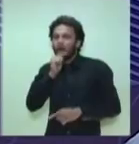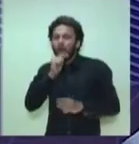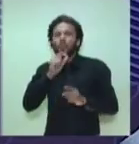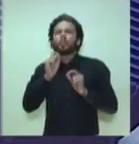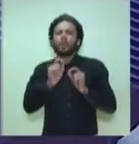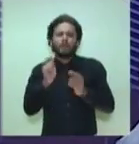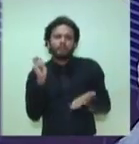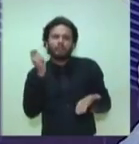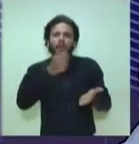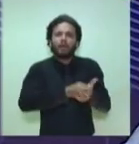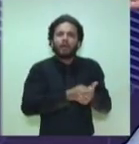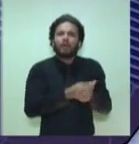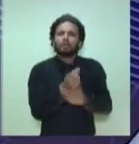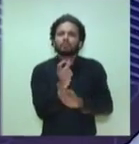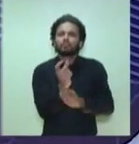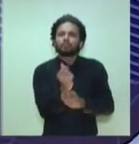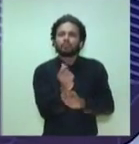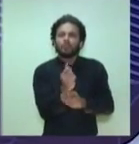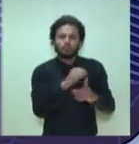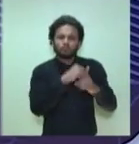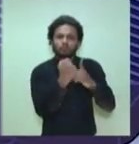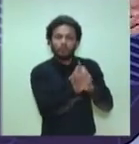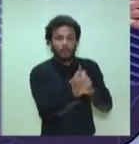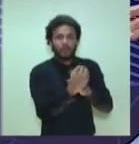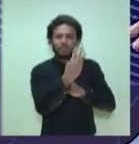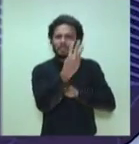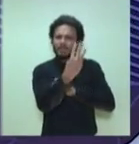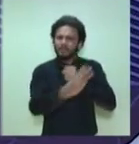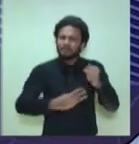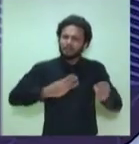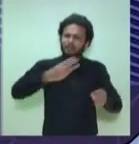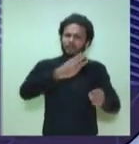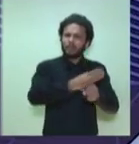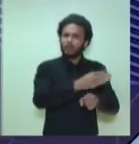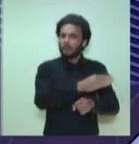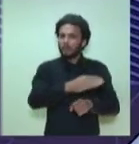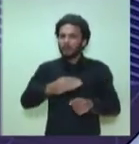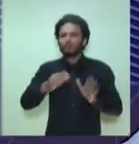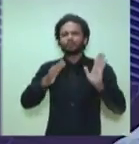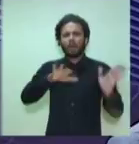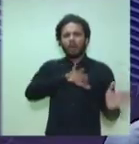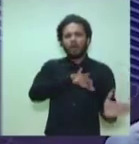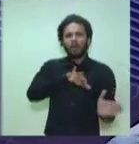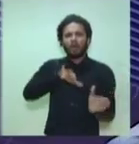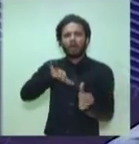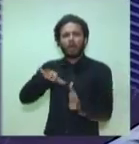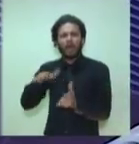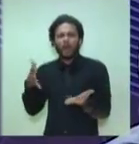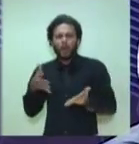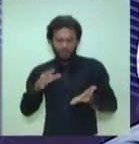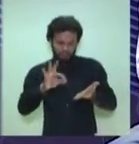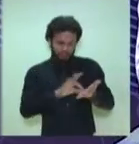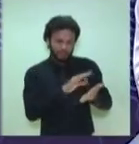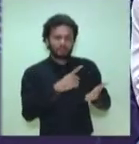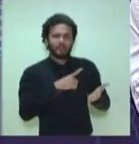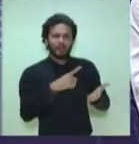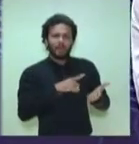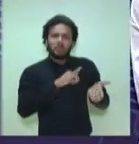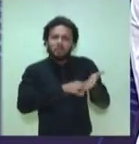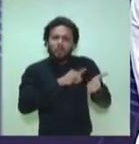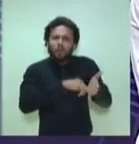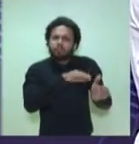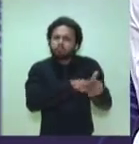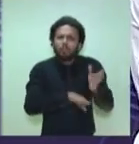social da água. Passaram-se 3 anos e meio da atual administração com isso determinado no contrato. Eu queria saber se só